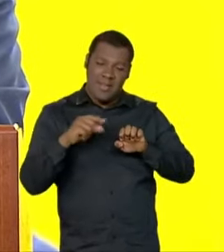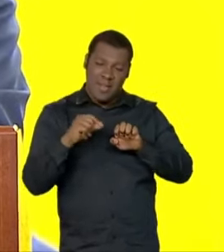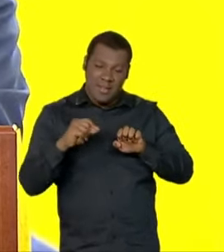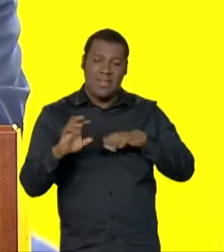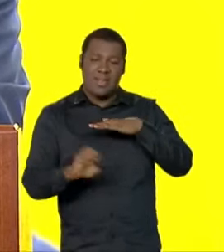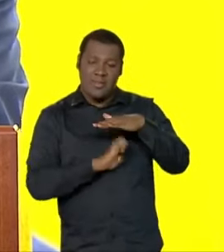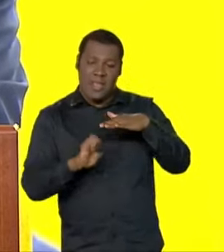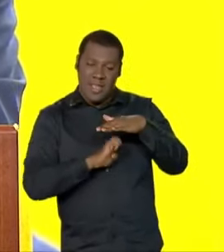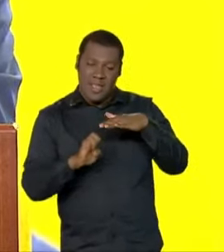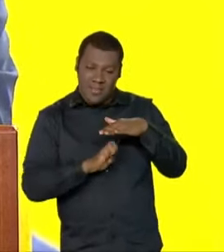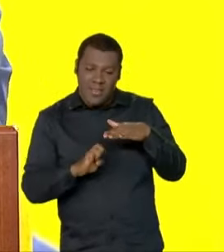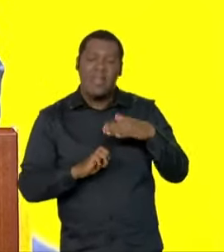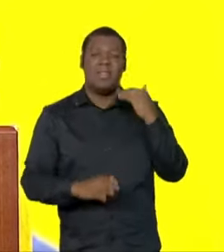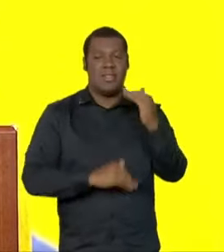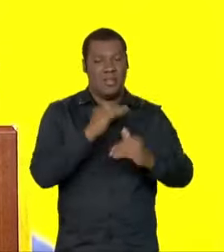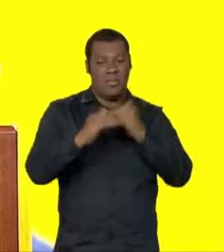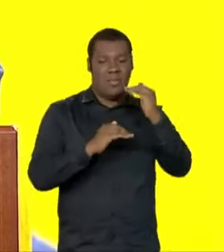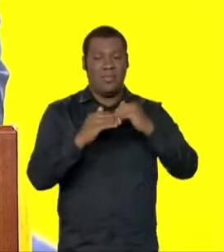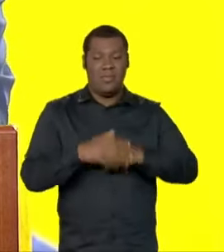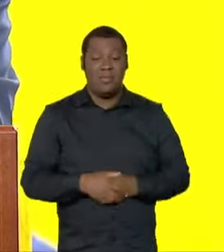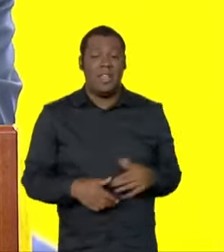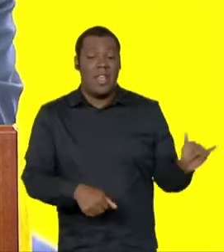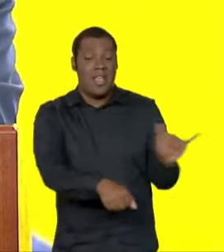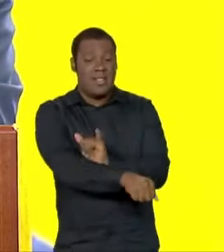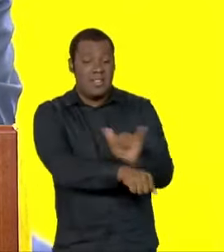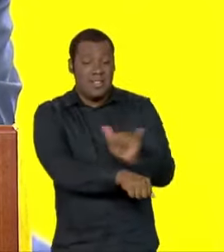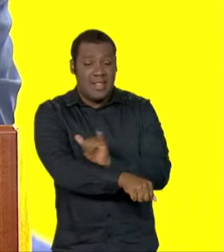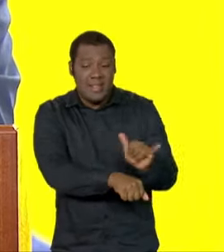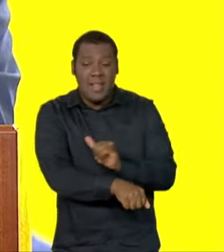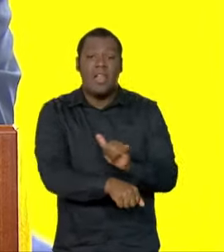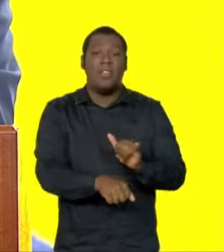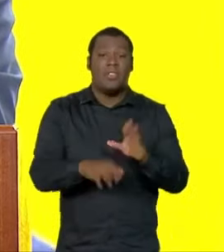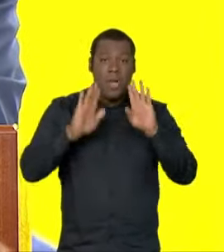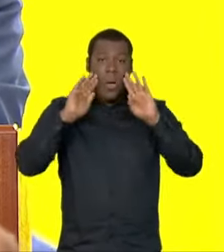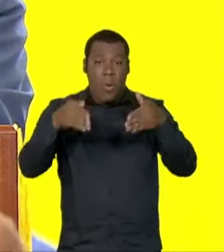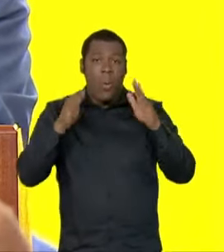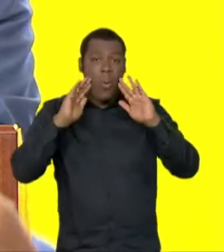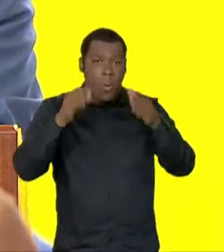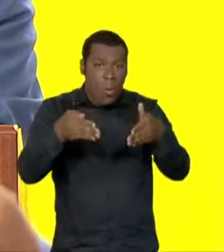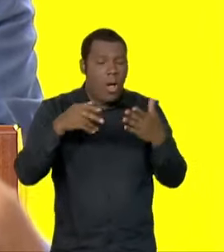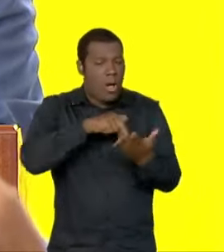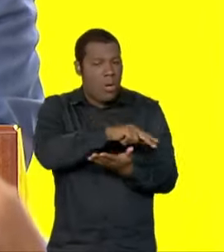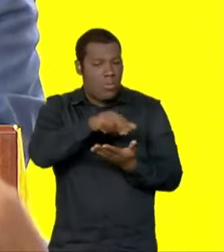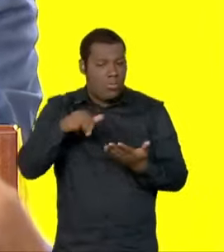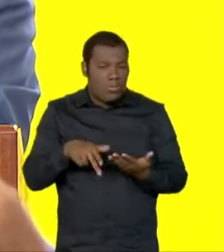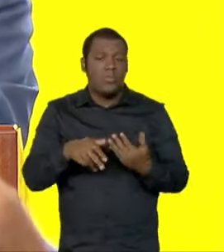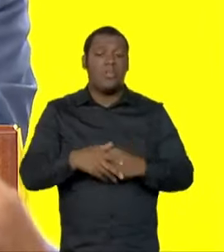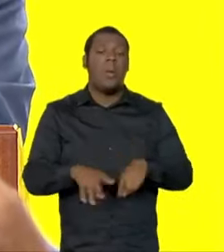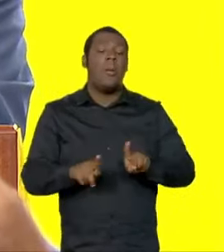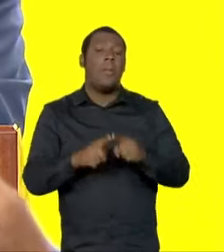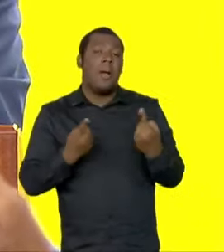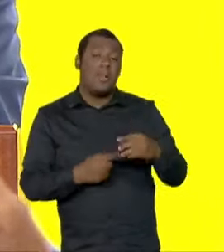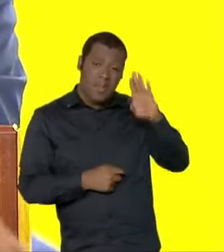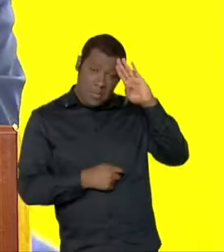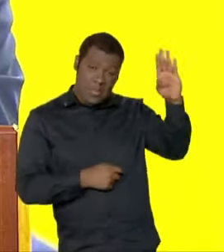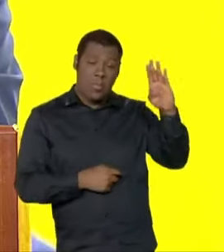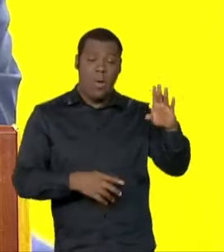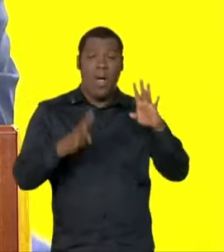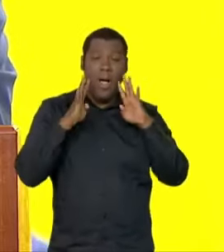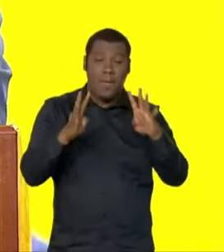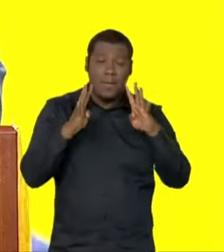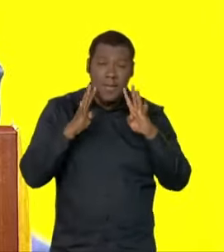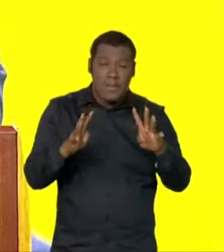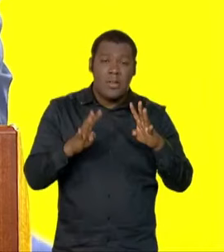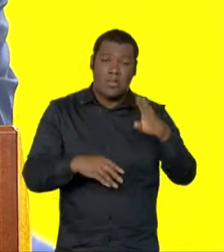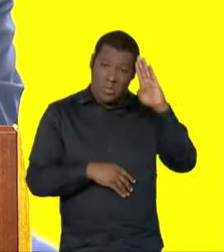aqui de um conjunto de ações destinadas a diversos segmentos, mas principalmente ter especial atenção